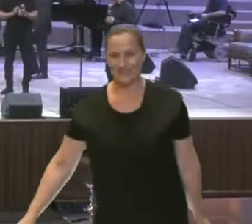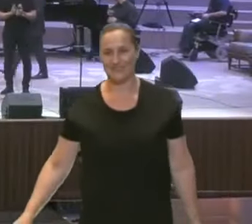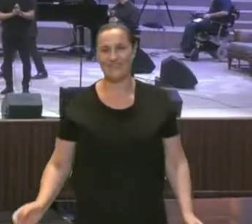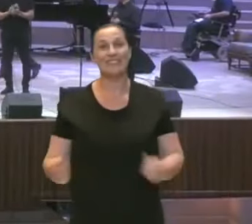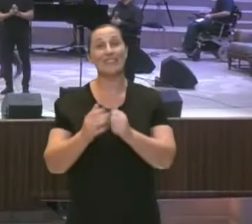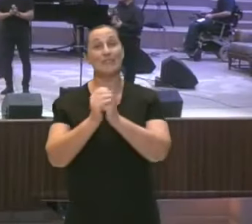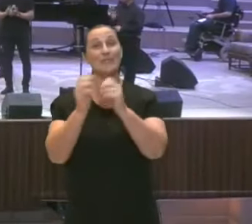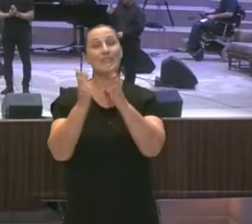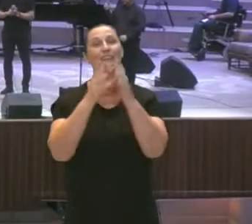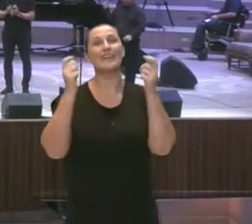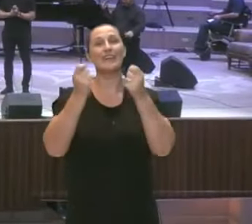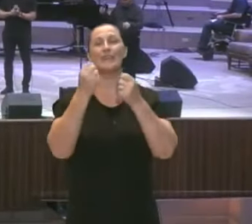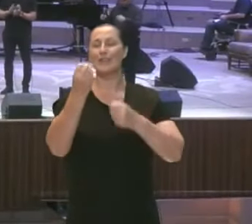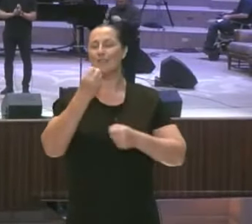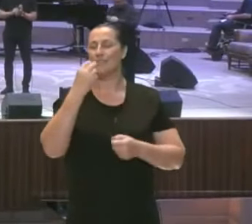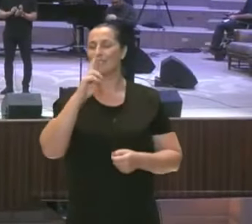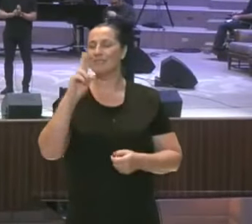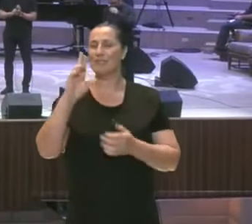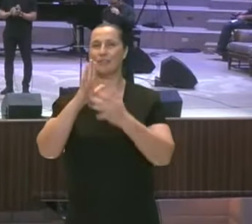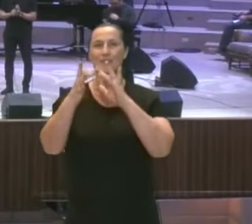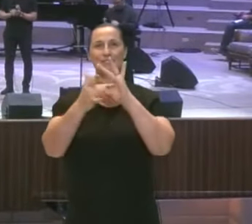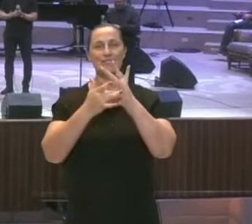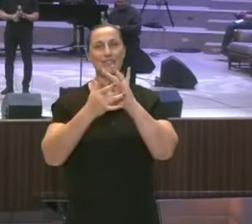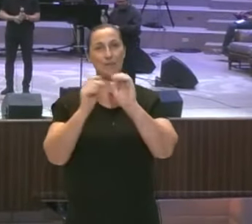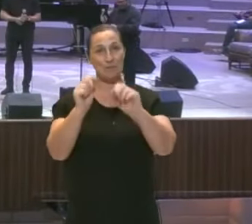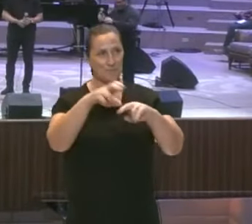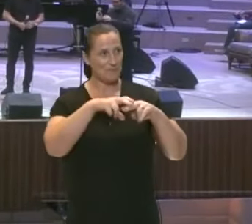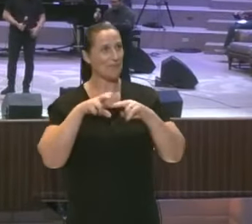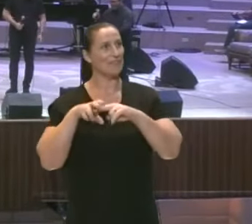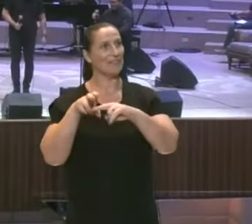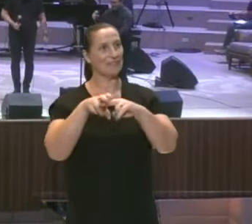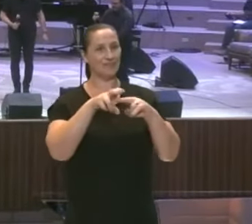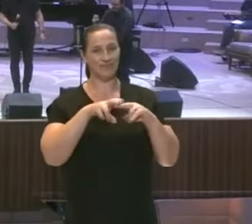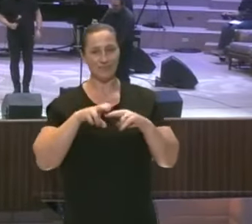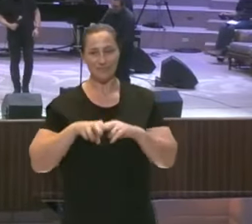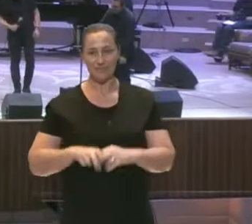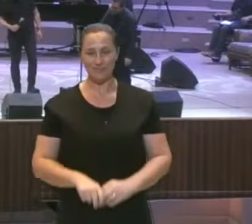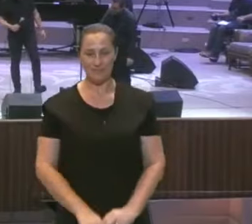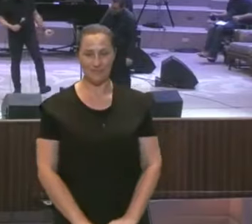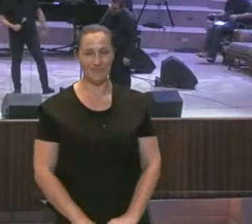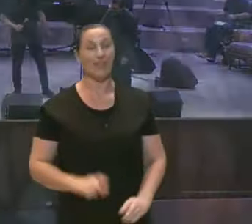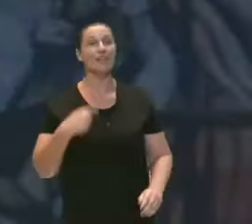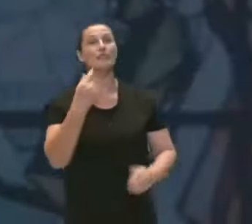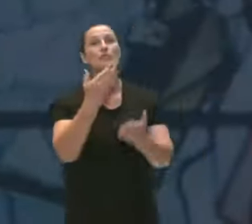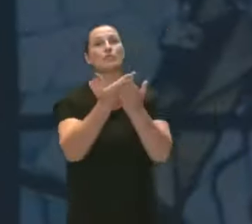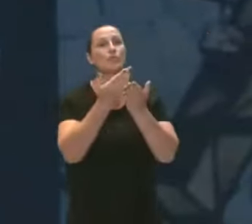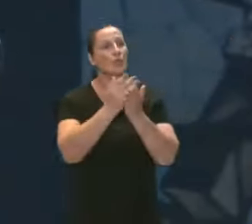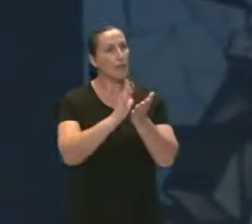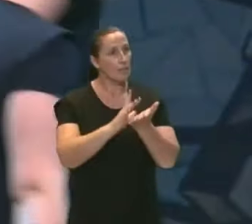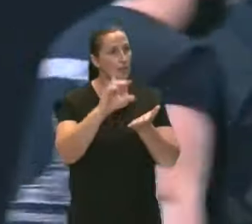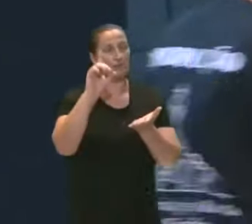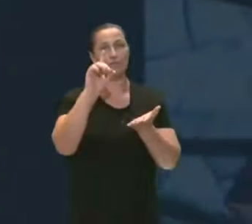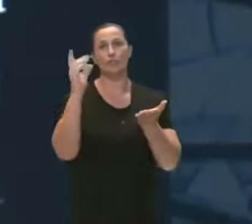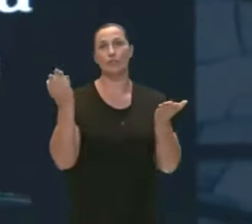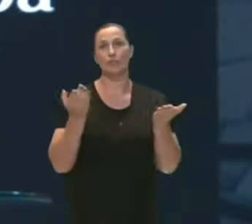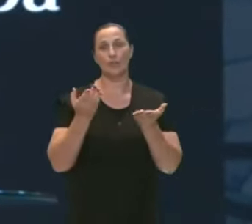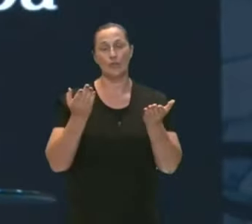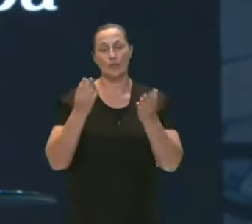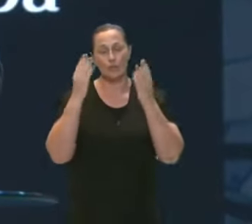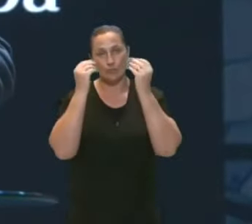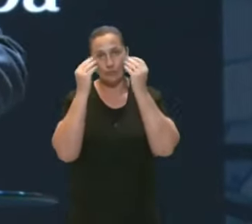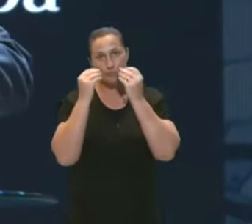Aleluia, bendito seja o nome do Senhor. Você pode se assentar, a gente vai aqui agora estudar a palavra de Deus nessa